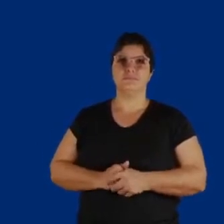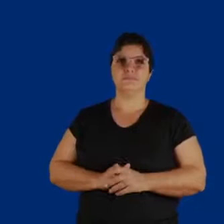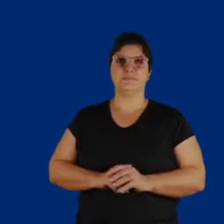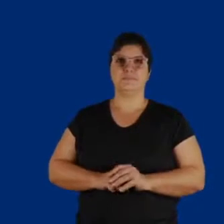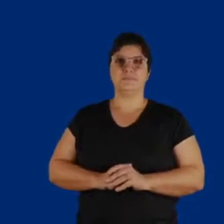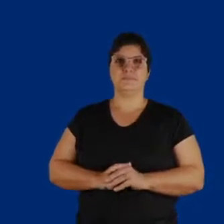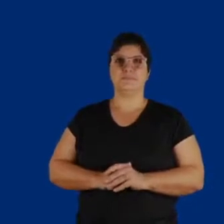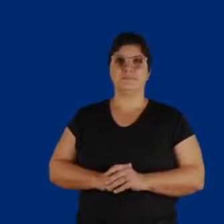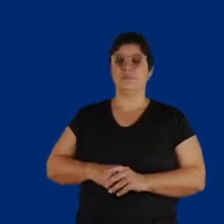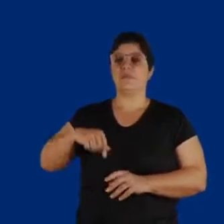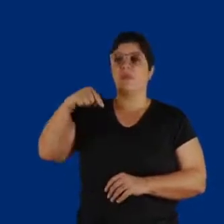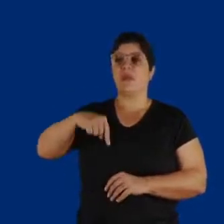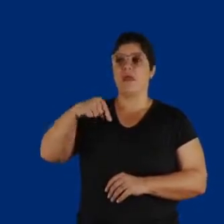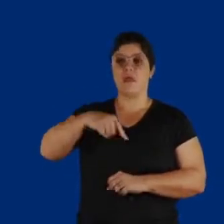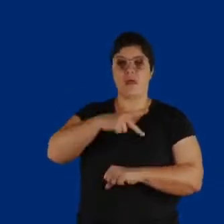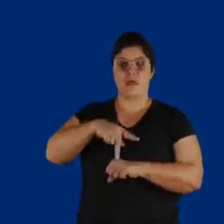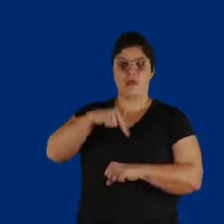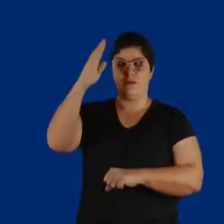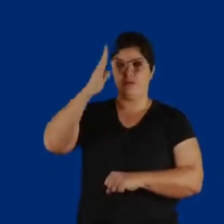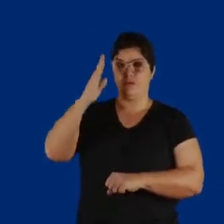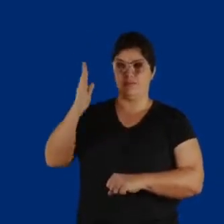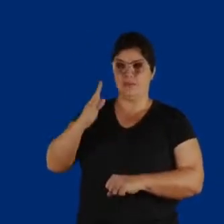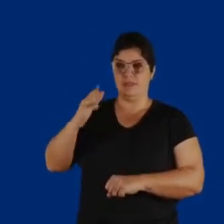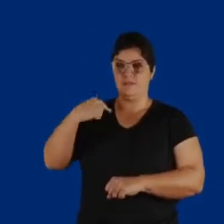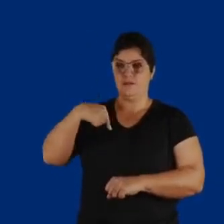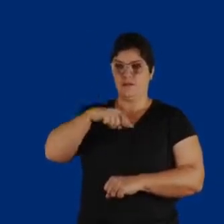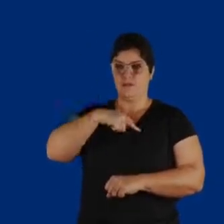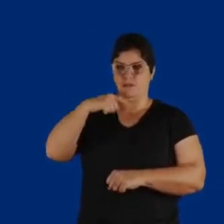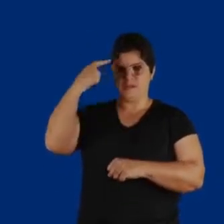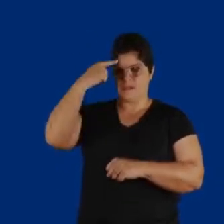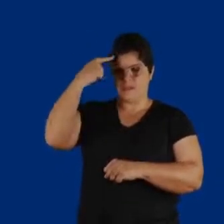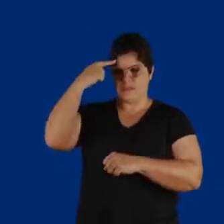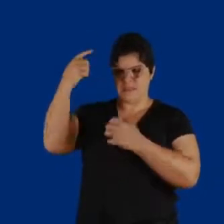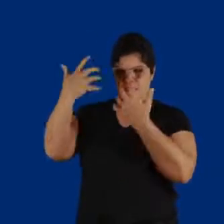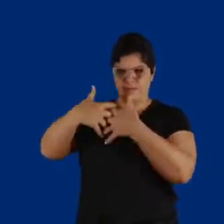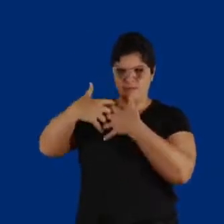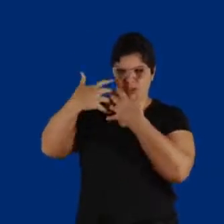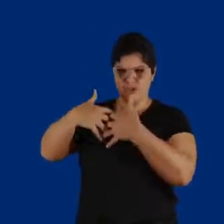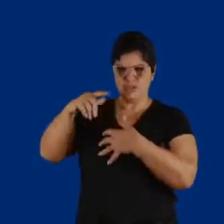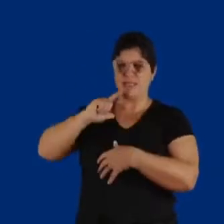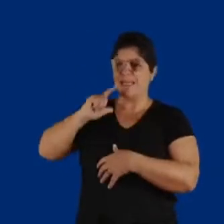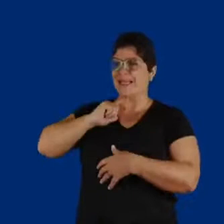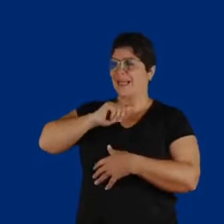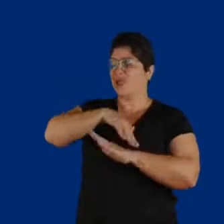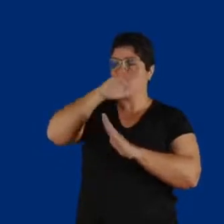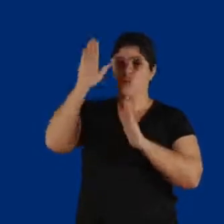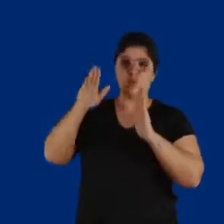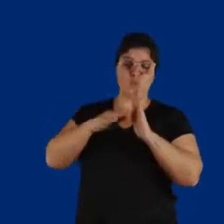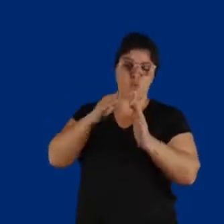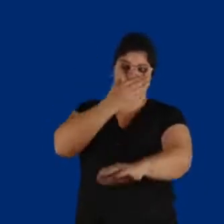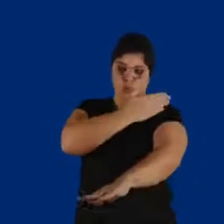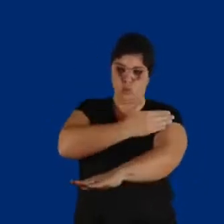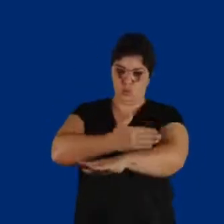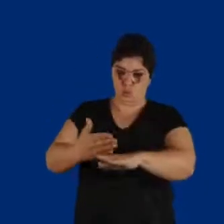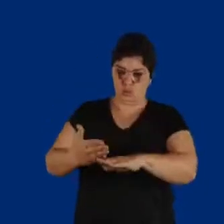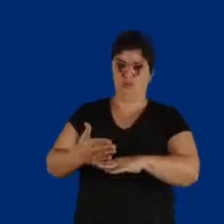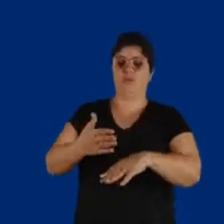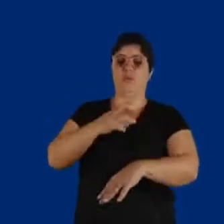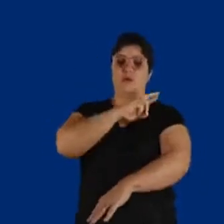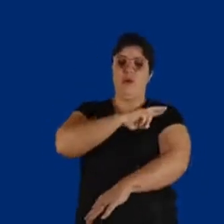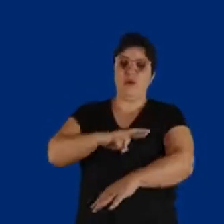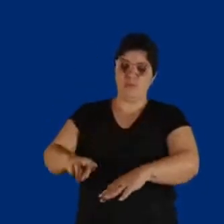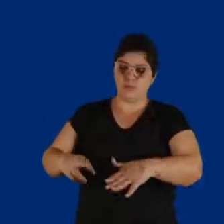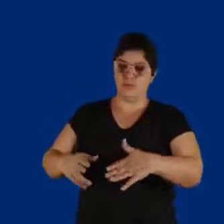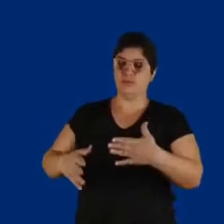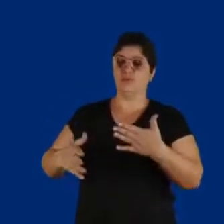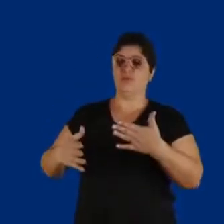Aqui no Brasil, se nós pudermos refletir, nós temos tudo. Nós temos todos os rituais, todas as